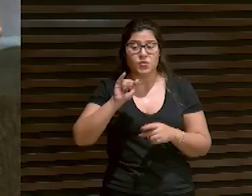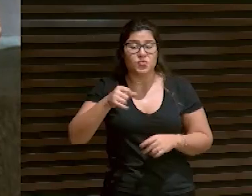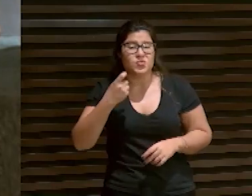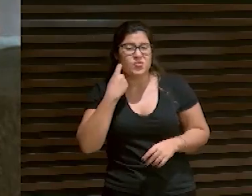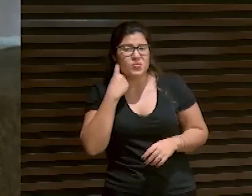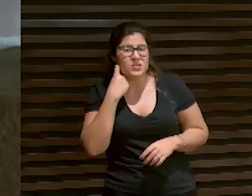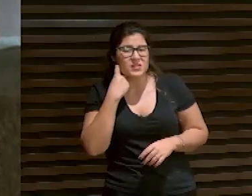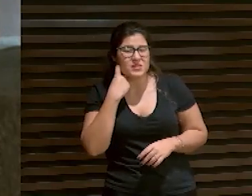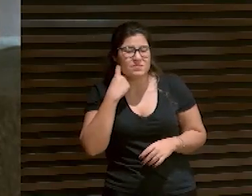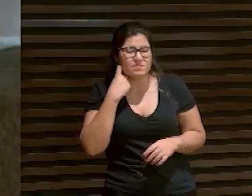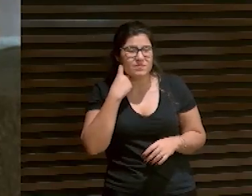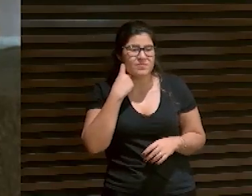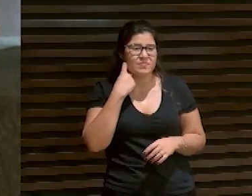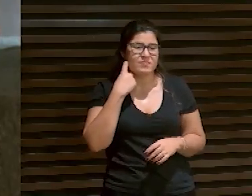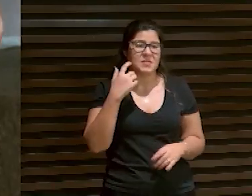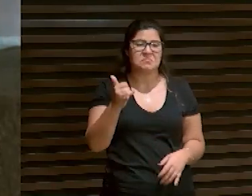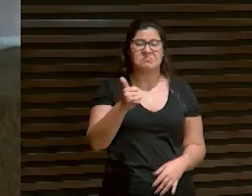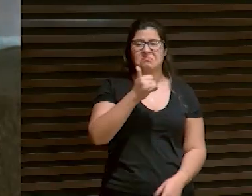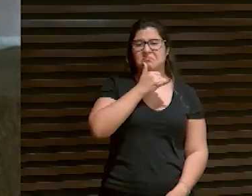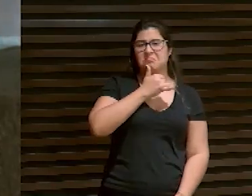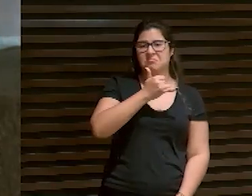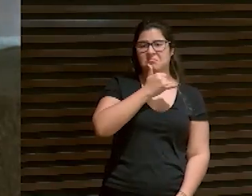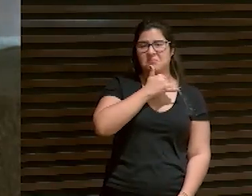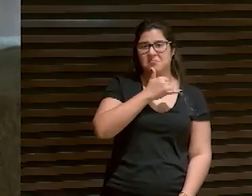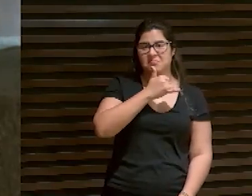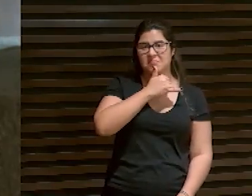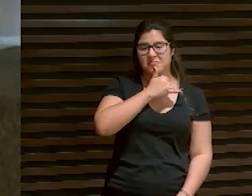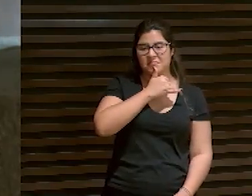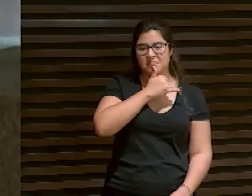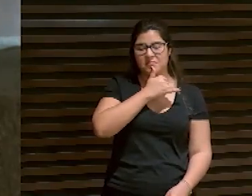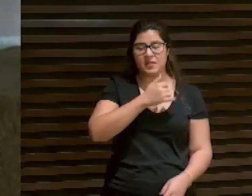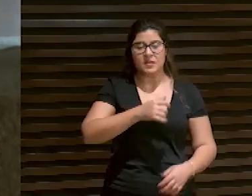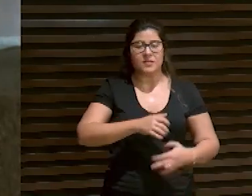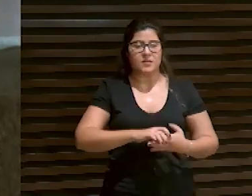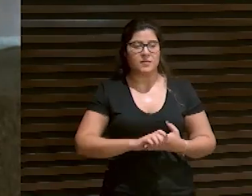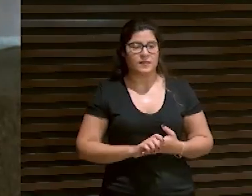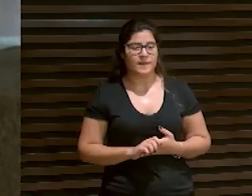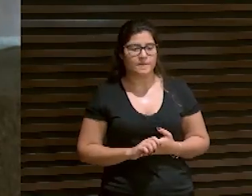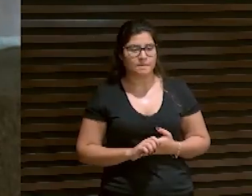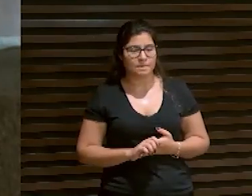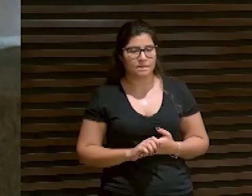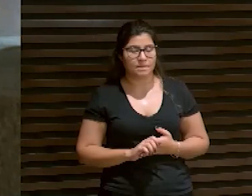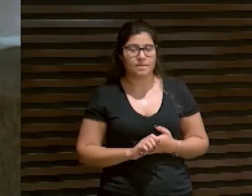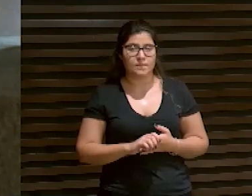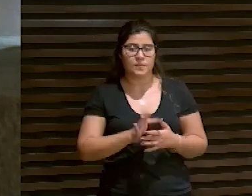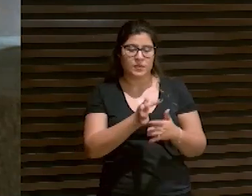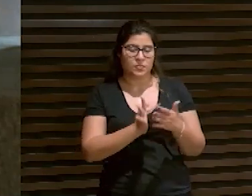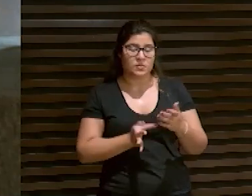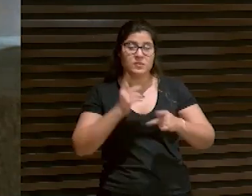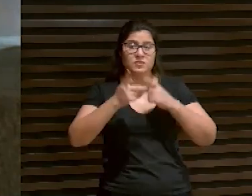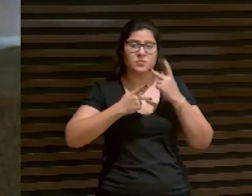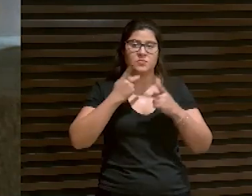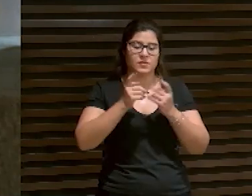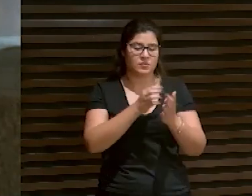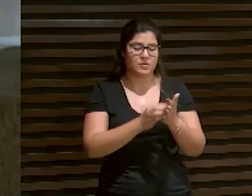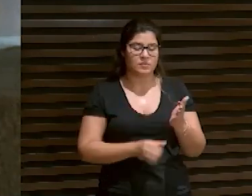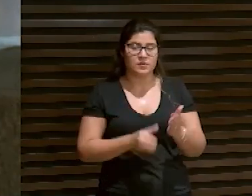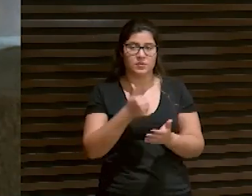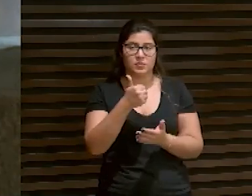aborrecido. E aqui a gente vai ter algumas palavras, por exemplo, o texto fala no capítulo 1 do livro de